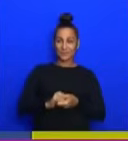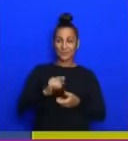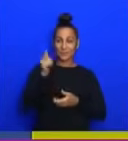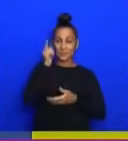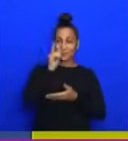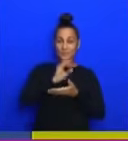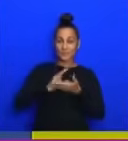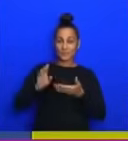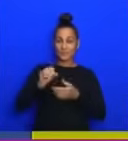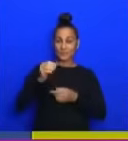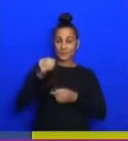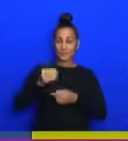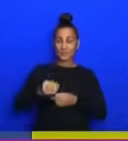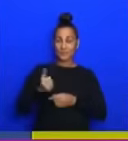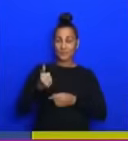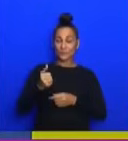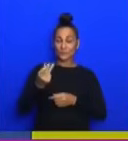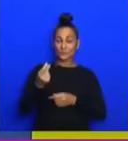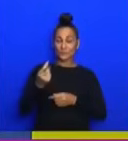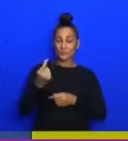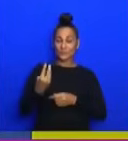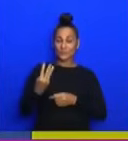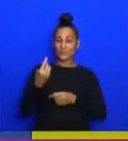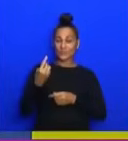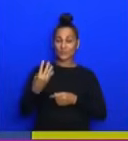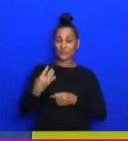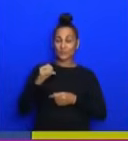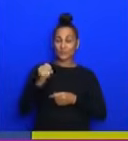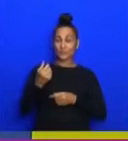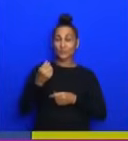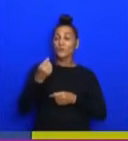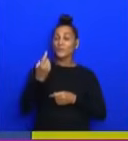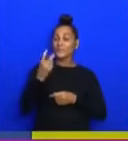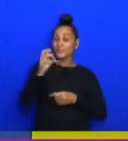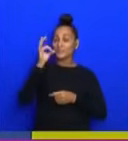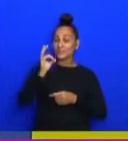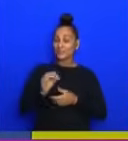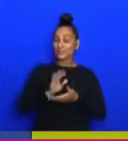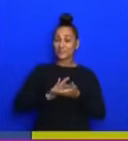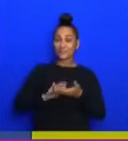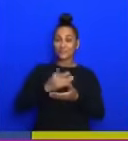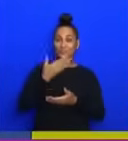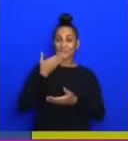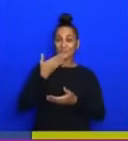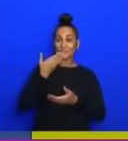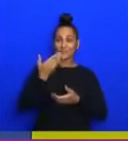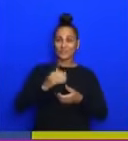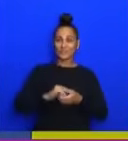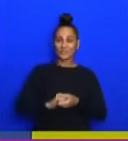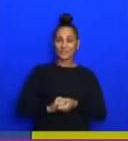Você leva prêmio acertando 11, 12, 13, 14 ou 15 números na Loto Fácil.